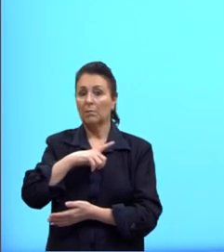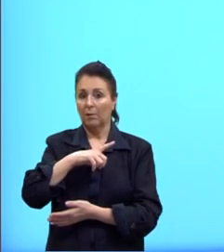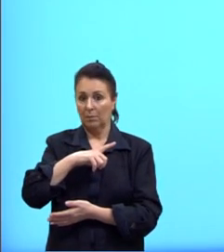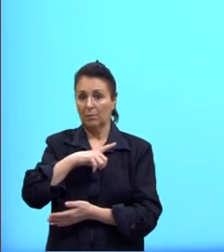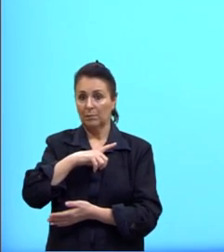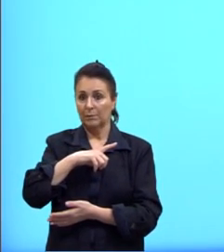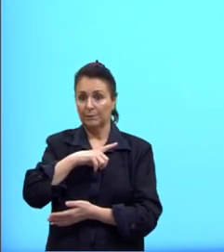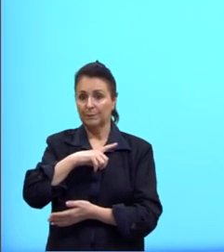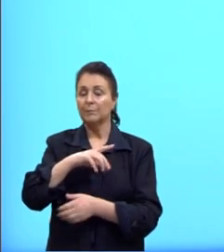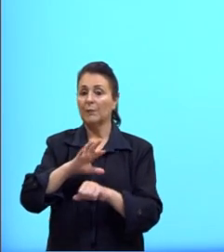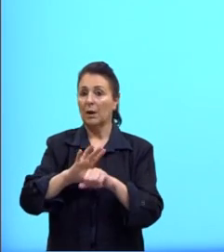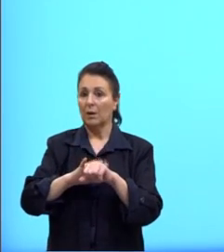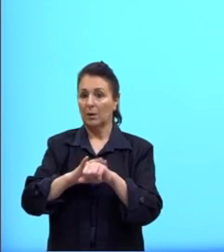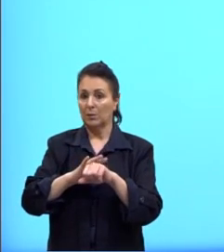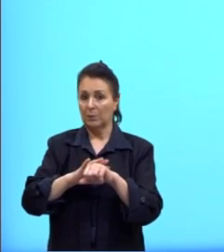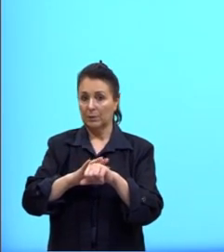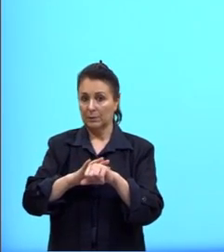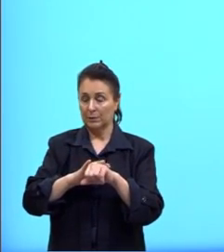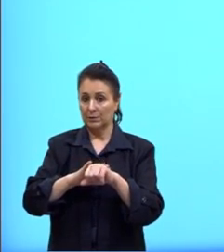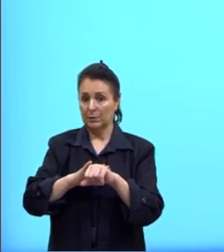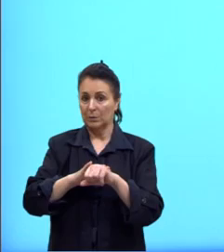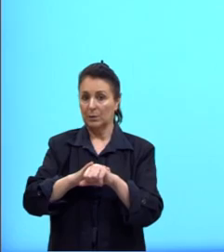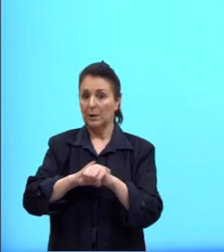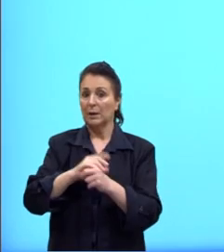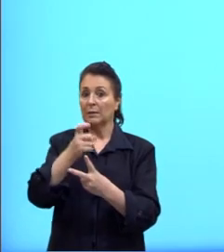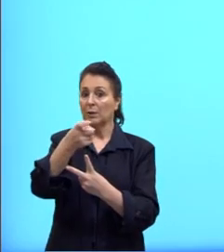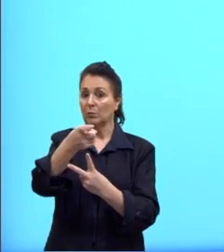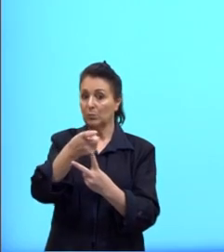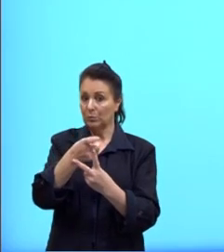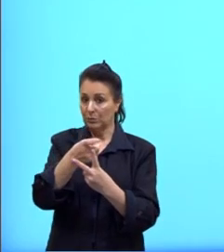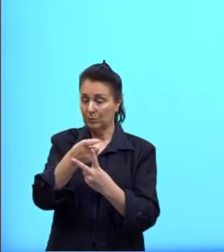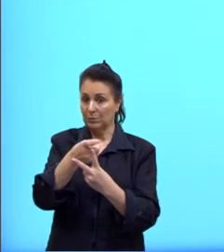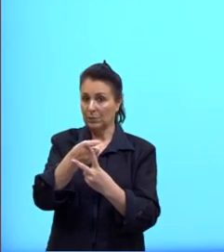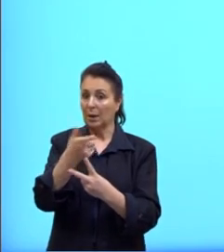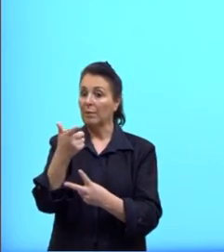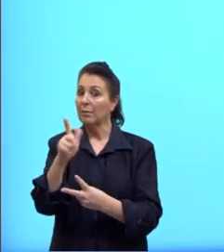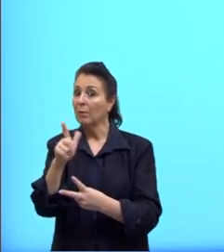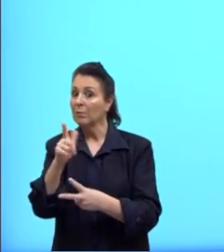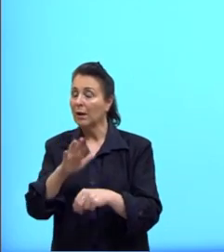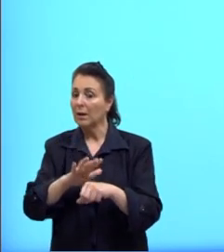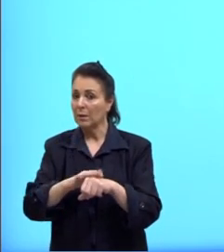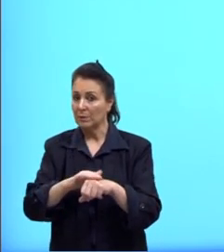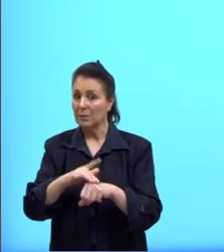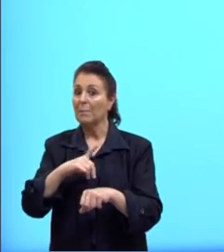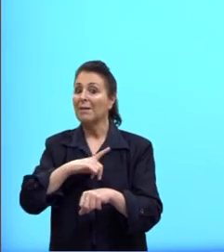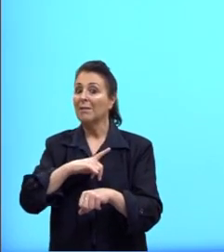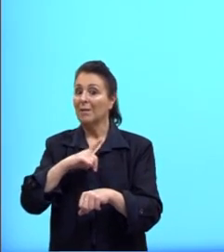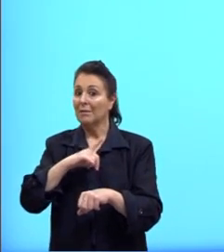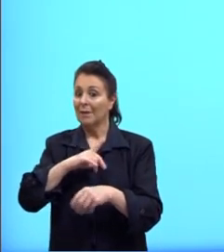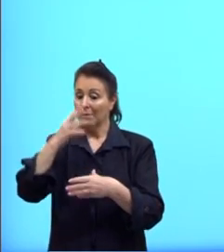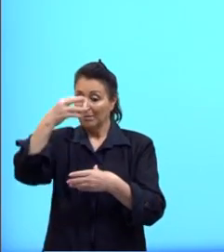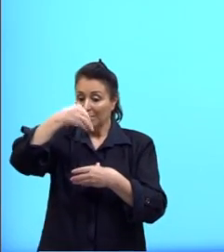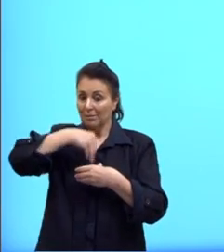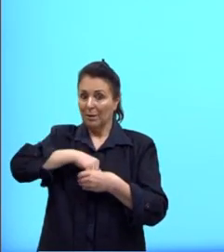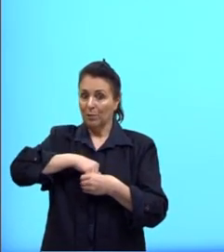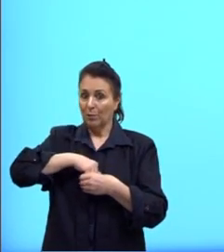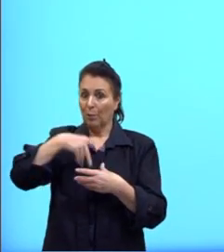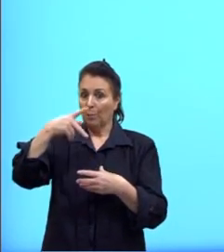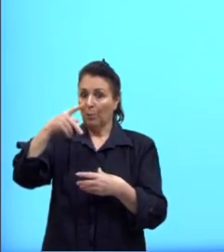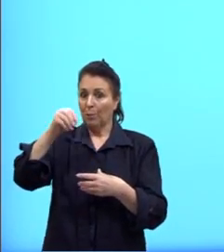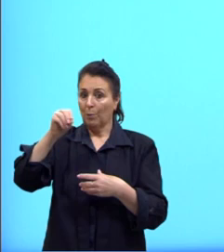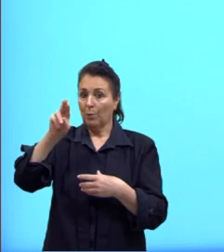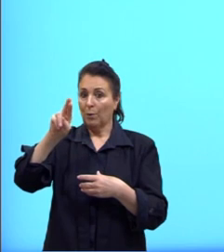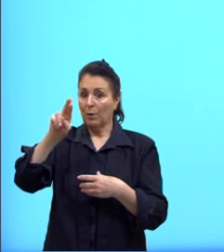filha portador da doença num x ela não vai ter a doença ela vai ser portadora é um